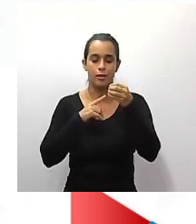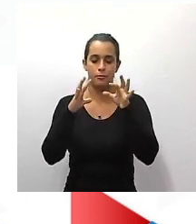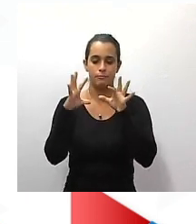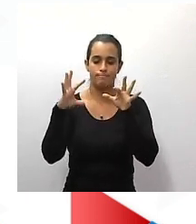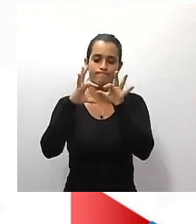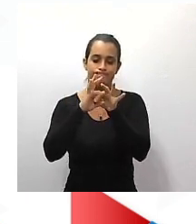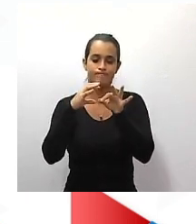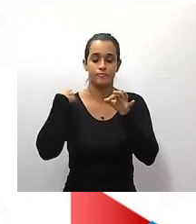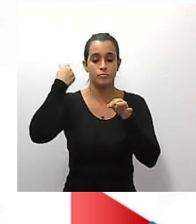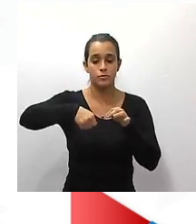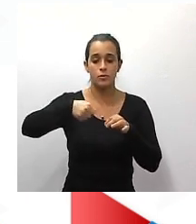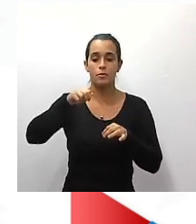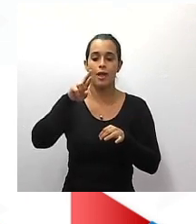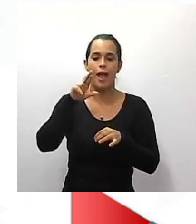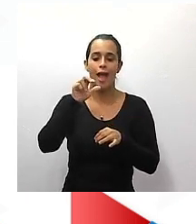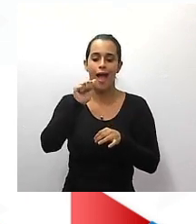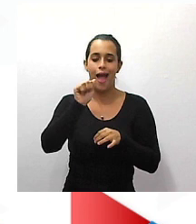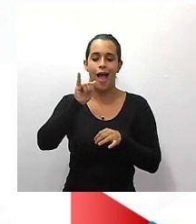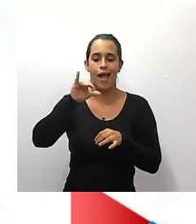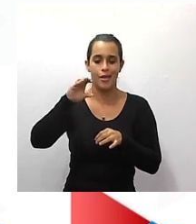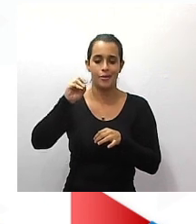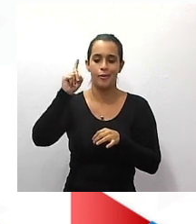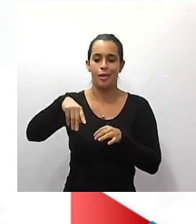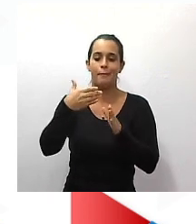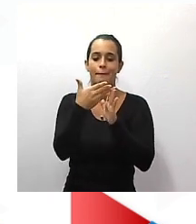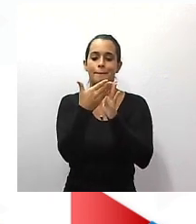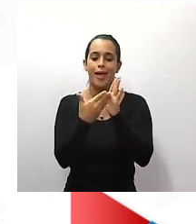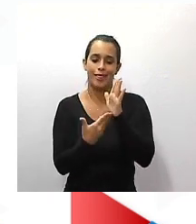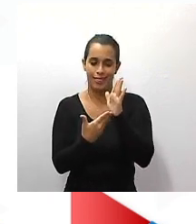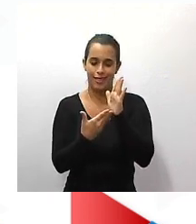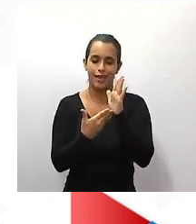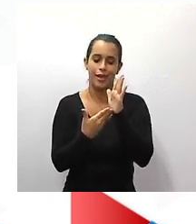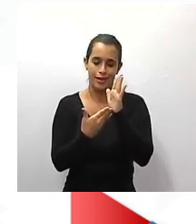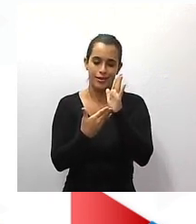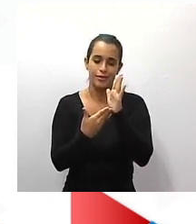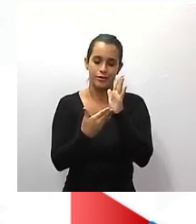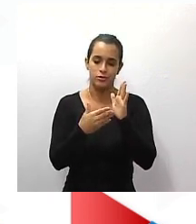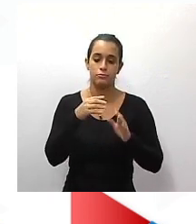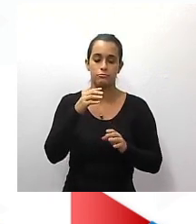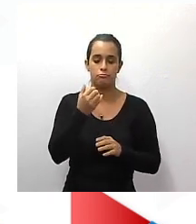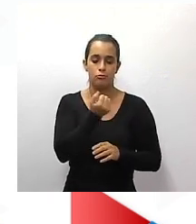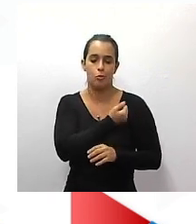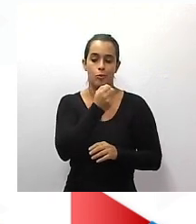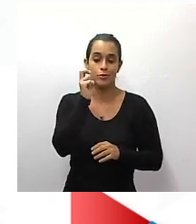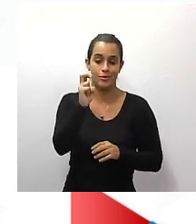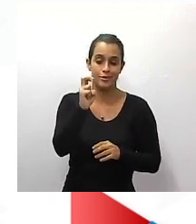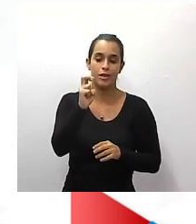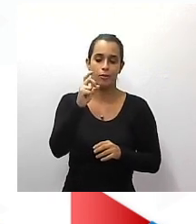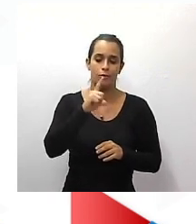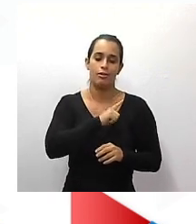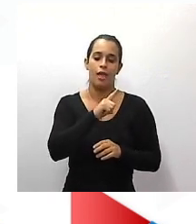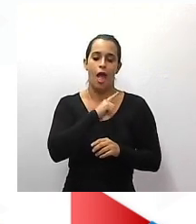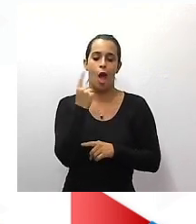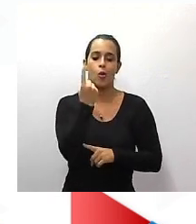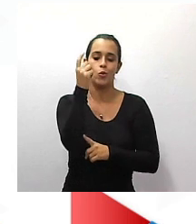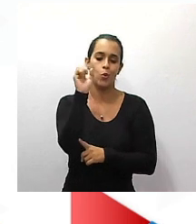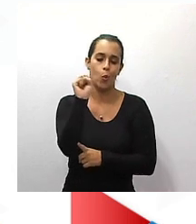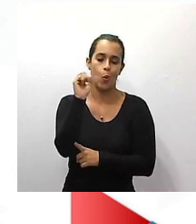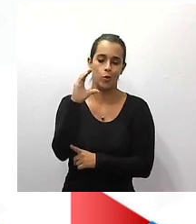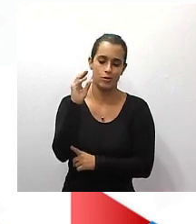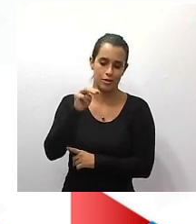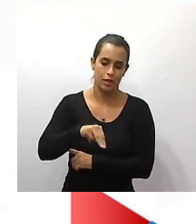somam-se os expoentes, e fazendo isso, eu vou repetir a base, que é A2 mais 1, o expoente do primeiro mais